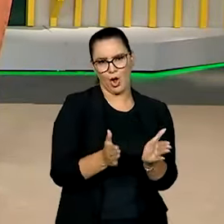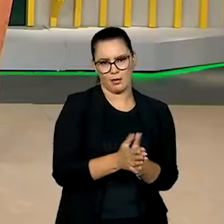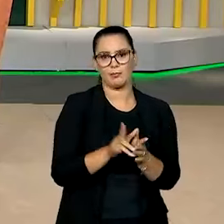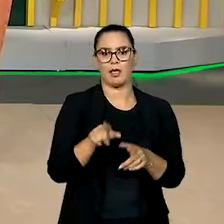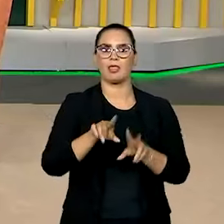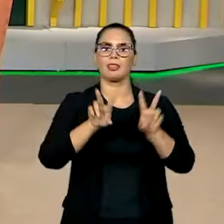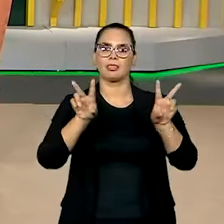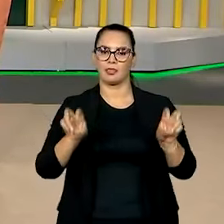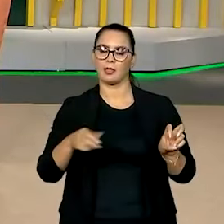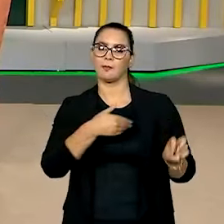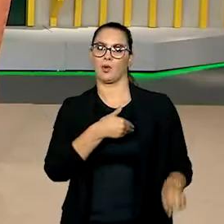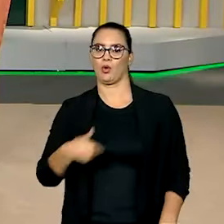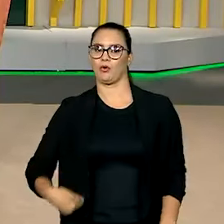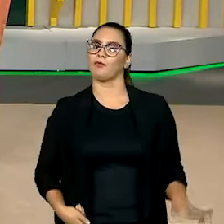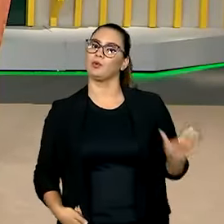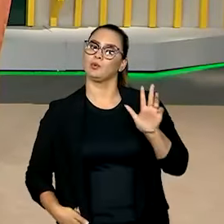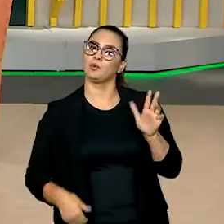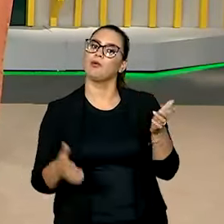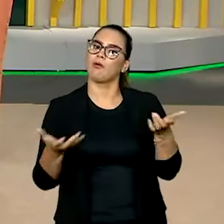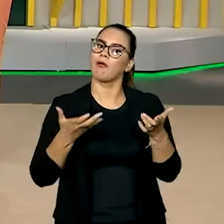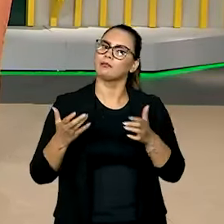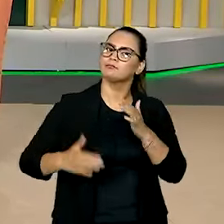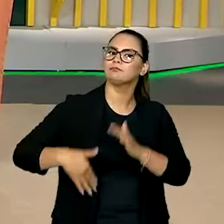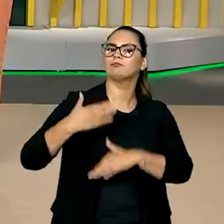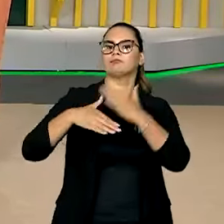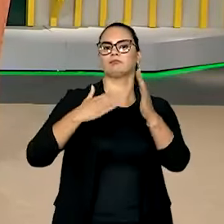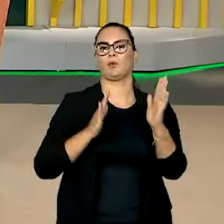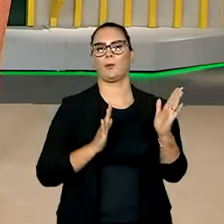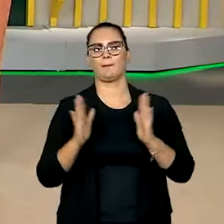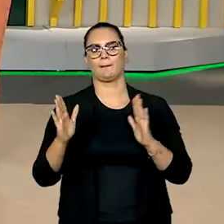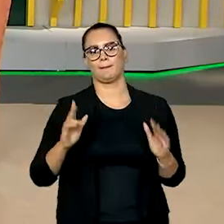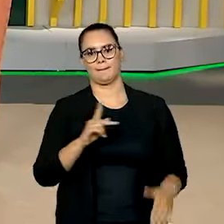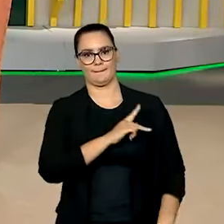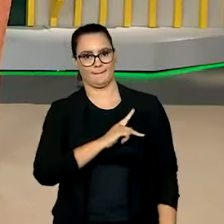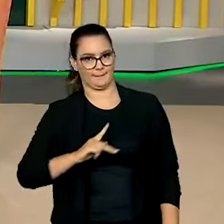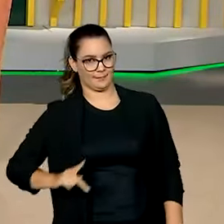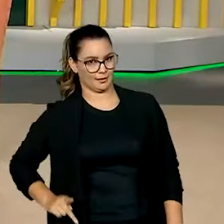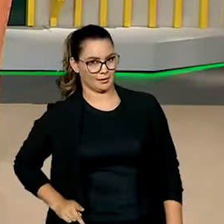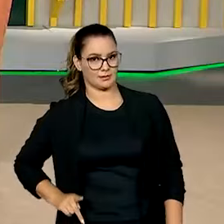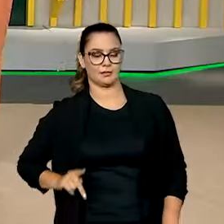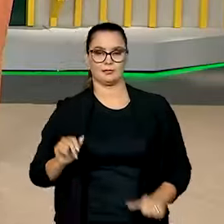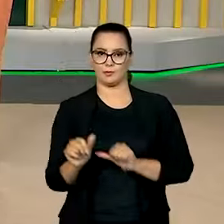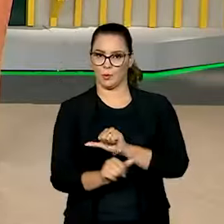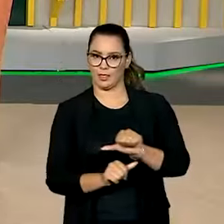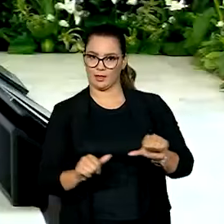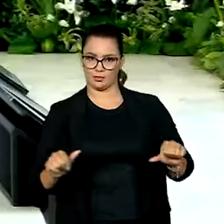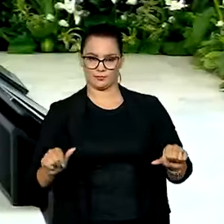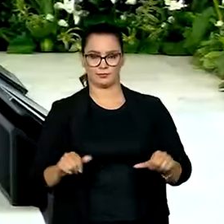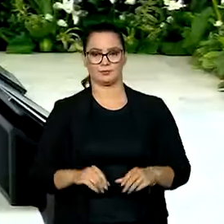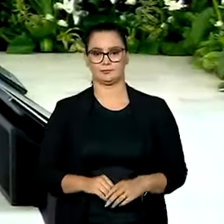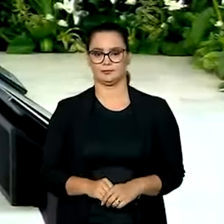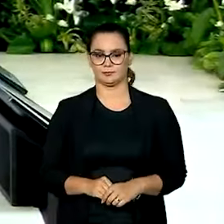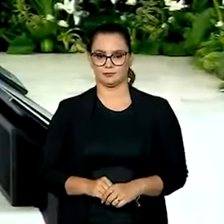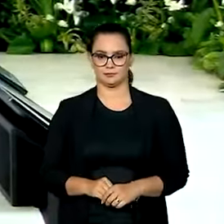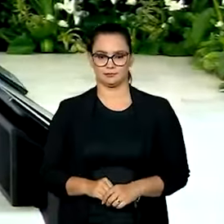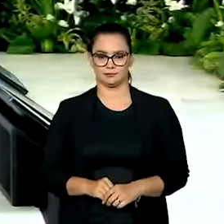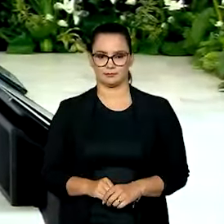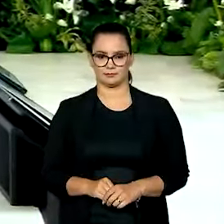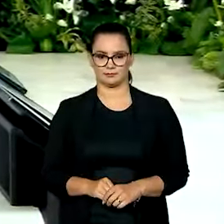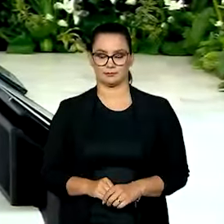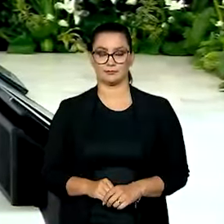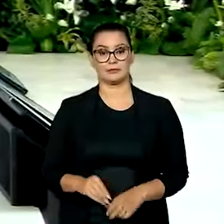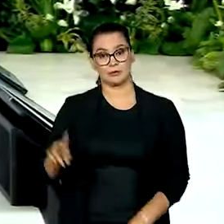são temas que o governo Lula gostaria que avançassem durante a presidência rotativa do bloco.